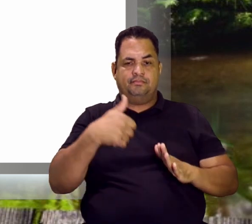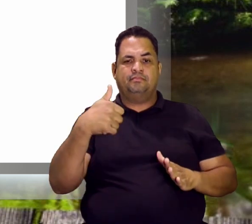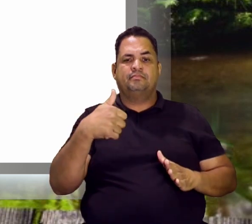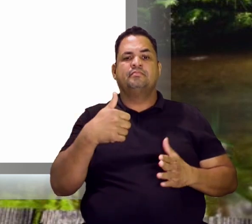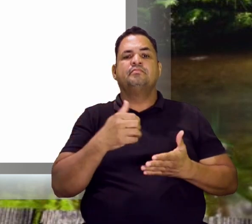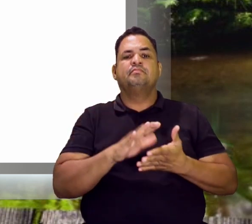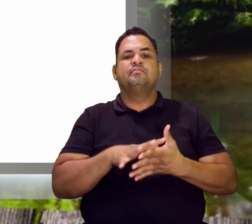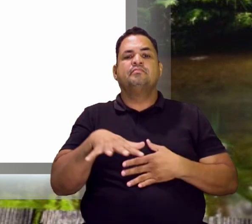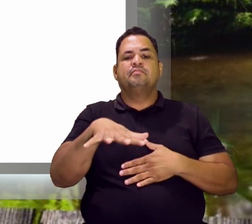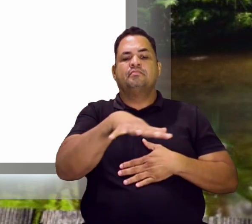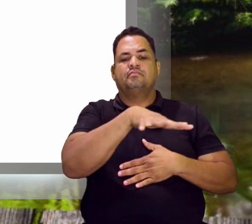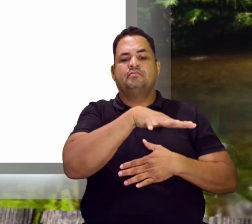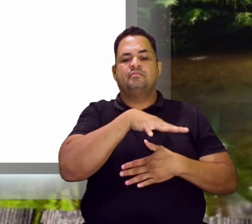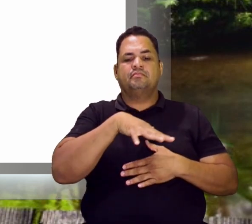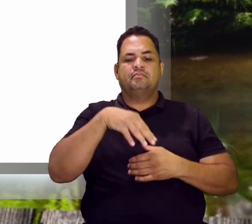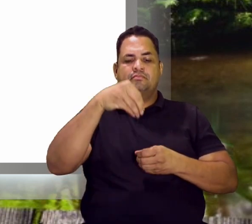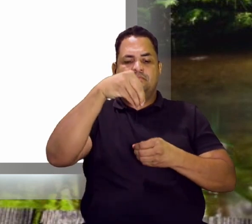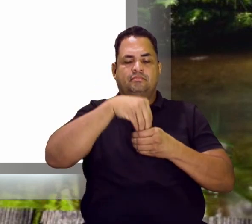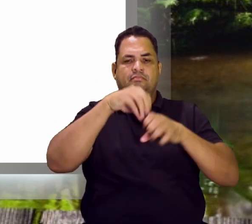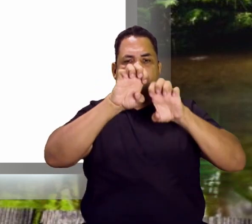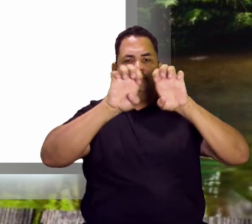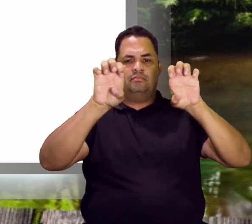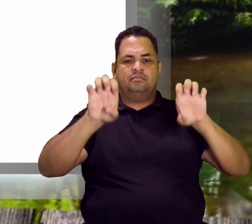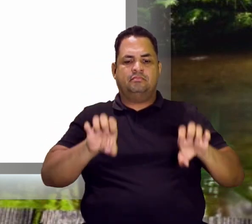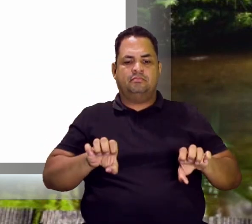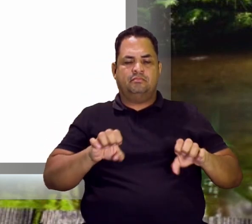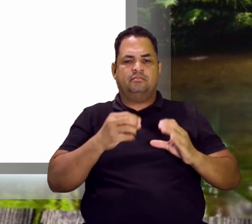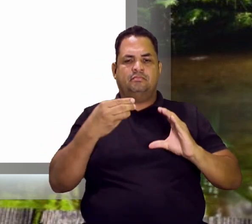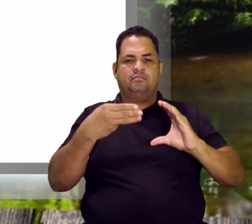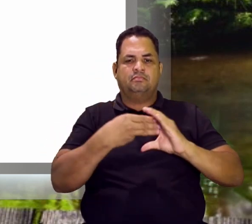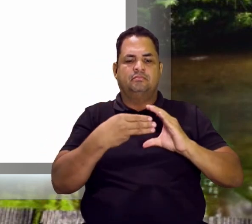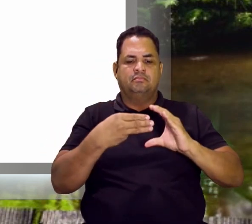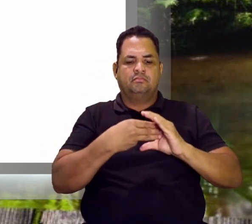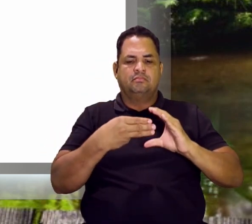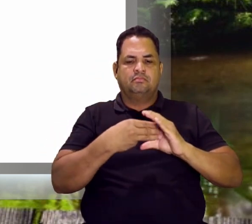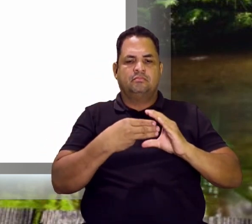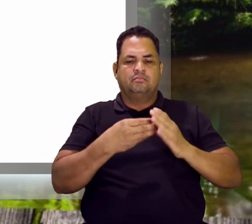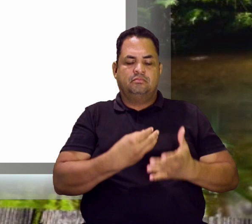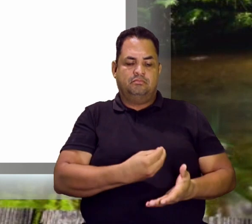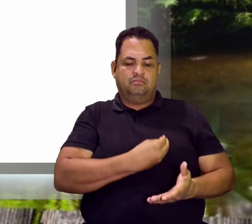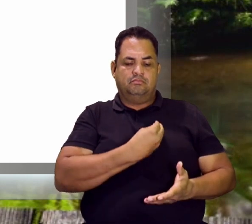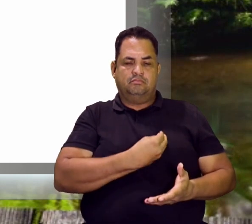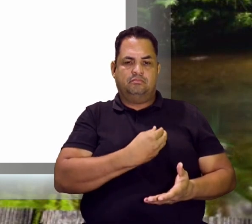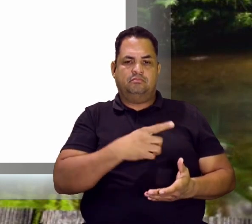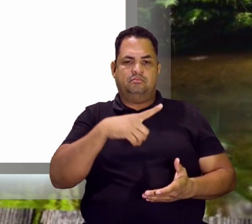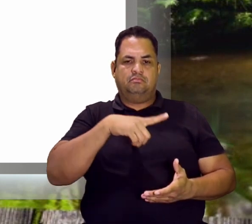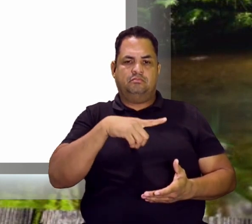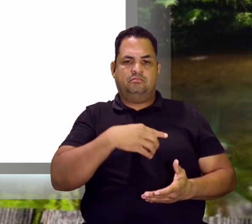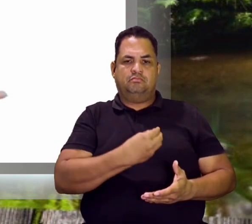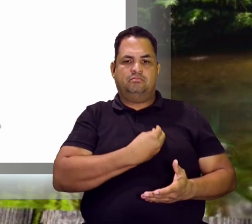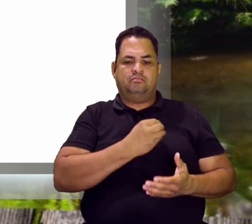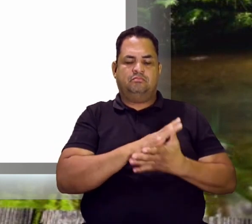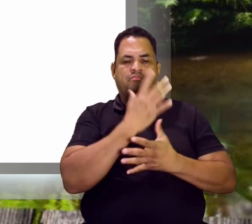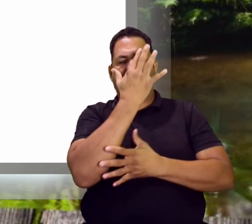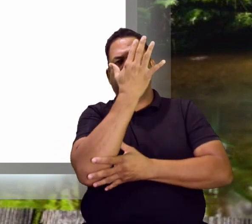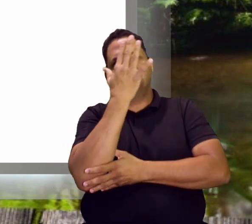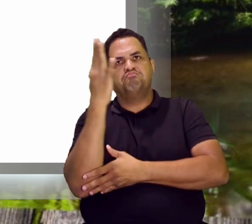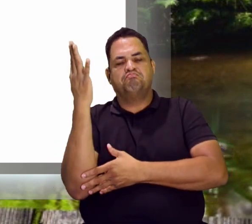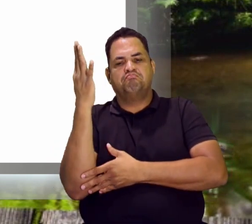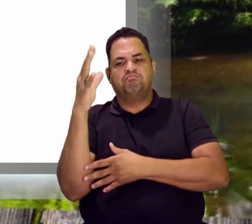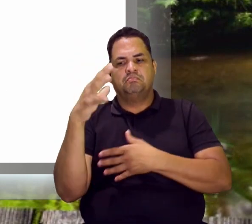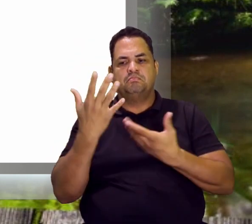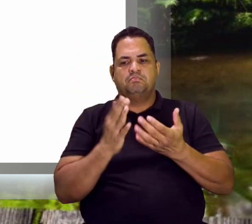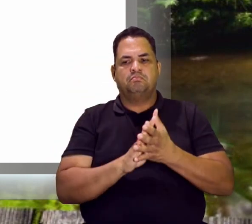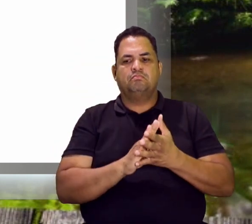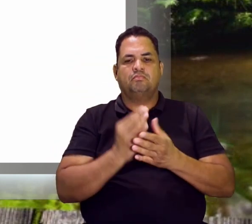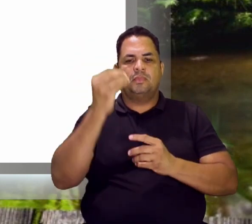obrigatoriamente estar dentro de uma estrutura celular de um organismo vivo. Seja uma planta,